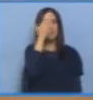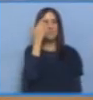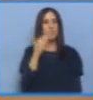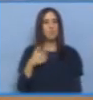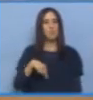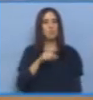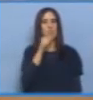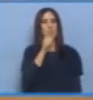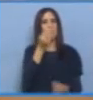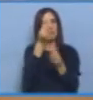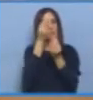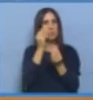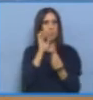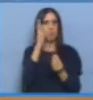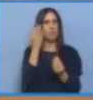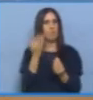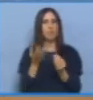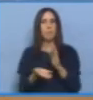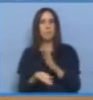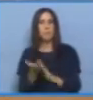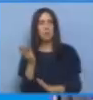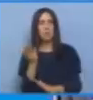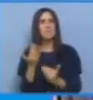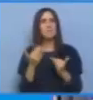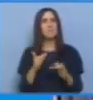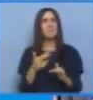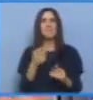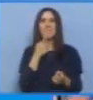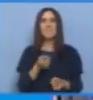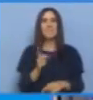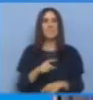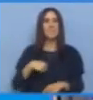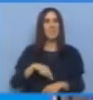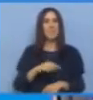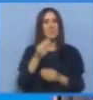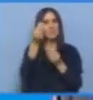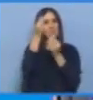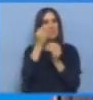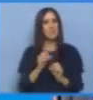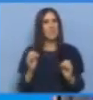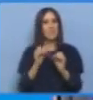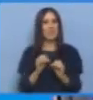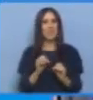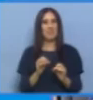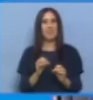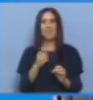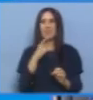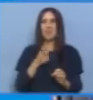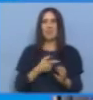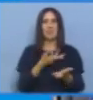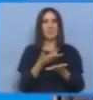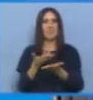a formação que é muito importante para partir, mas depois o regresso nós não temos formação para lidarmos com o regresso, não